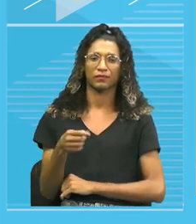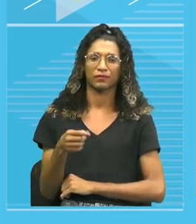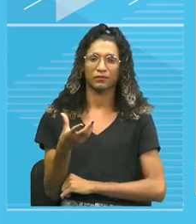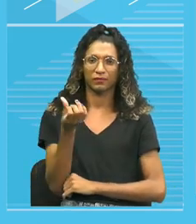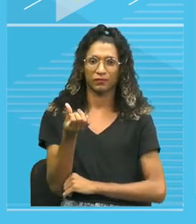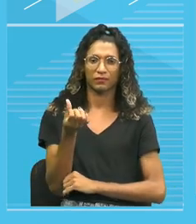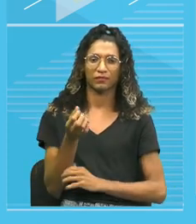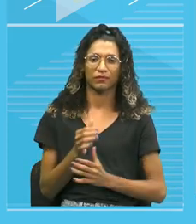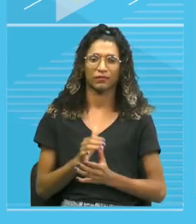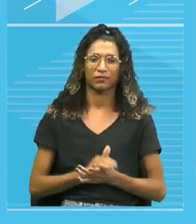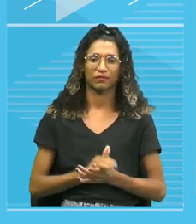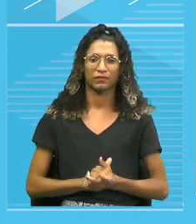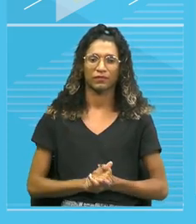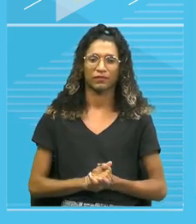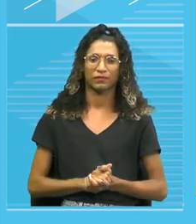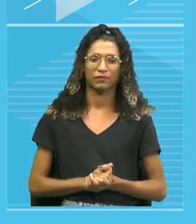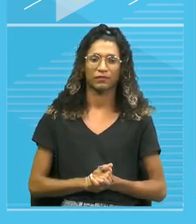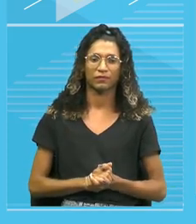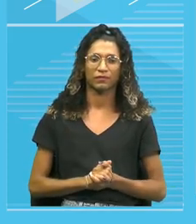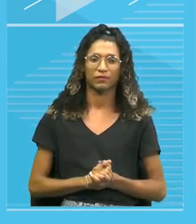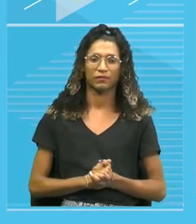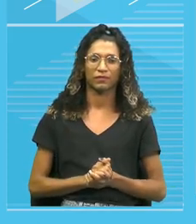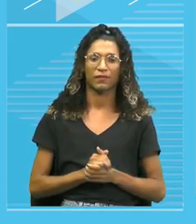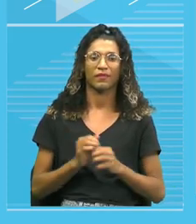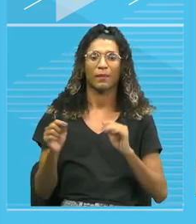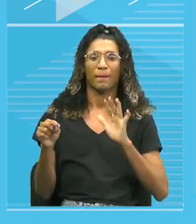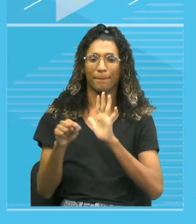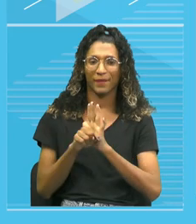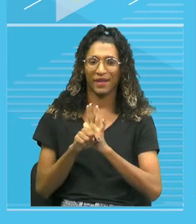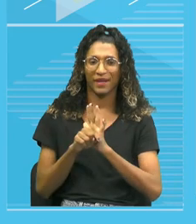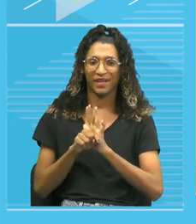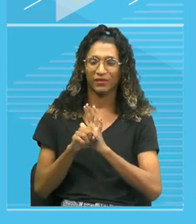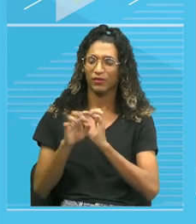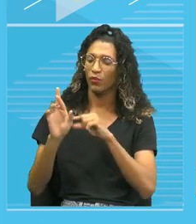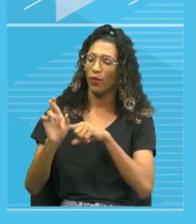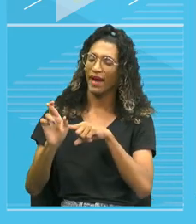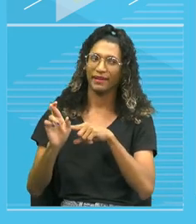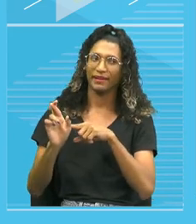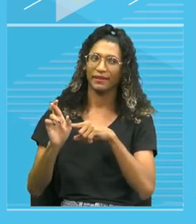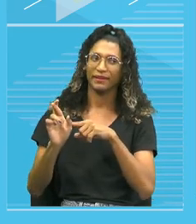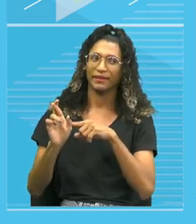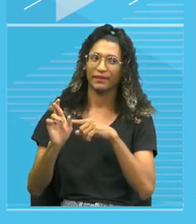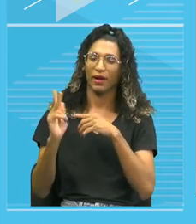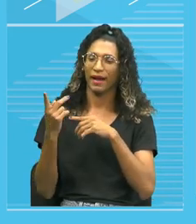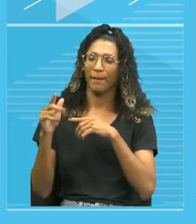571,6 isso tudo menos o valor dos reagentes quer quanto